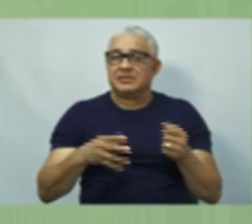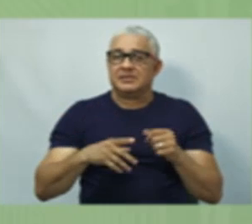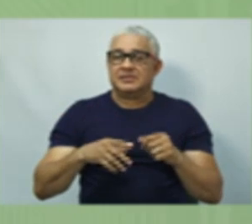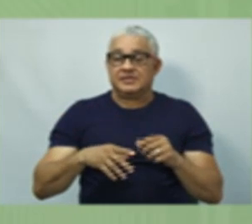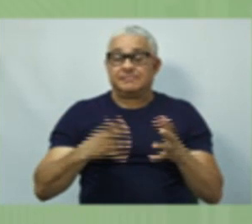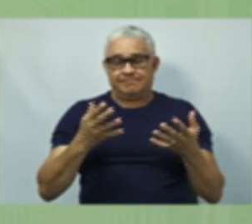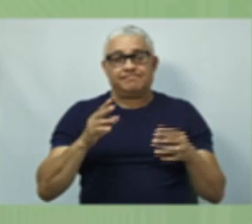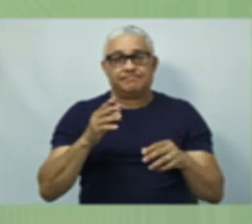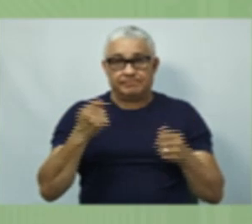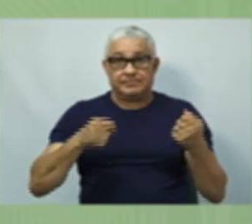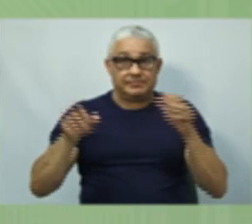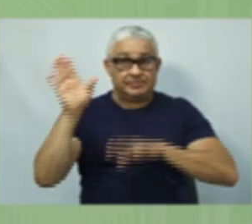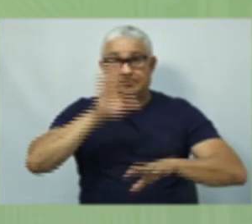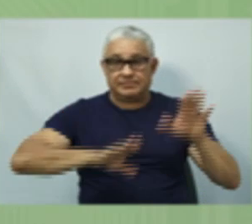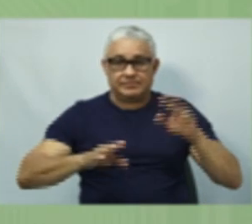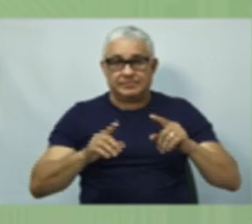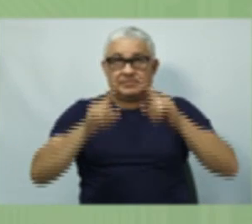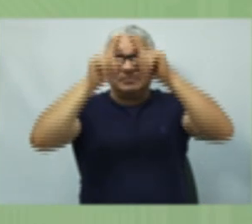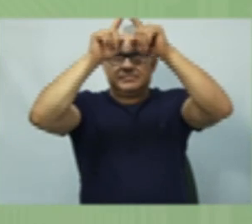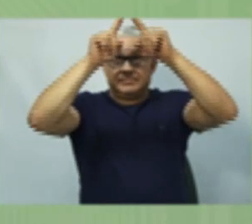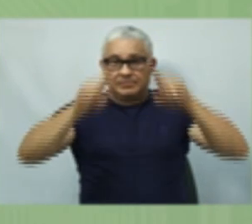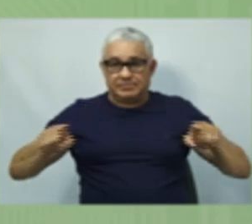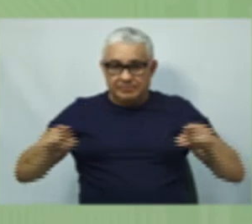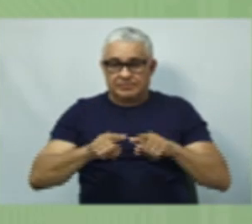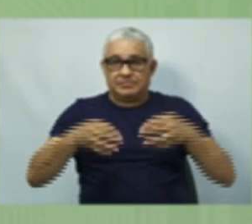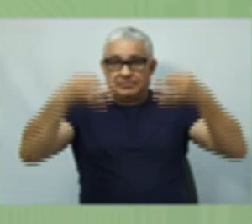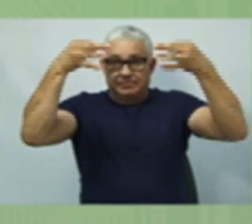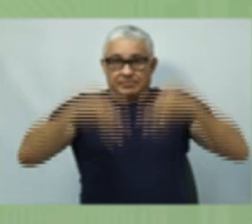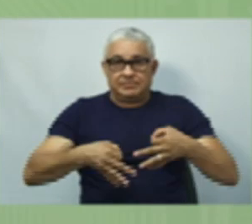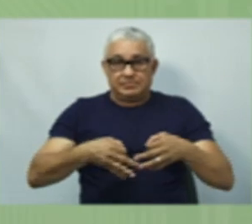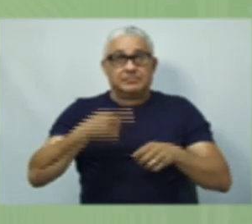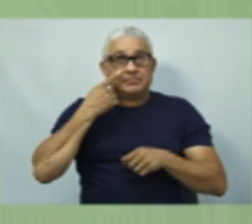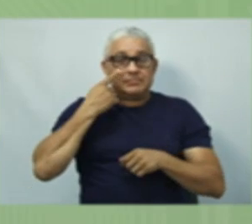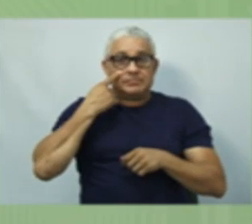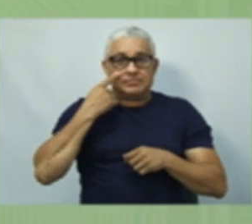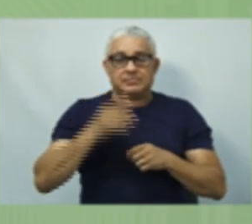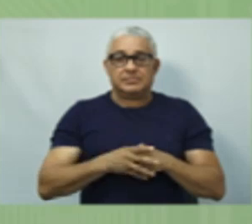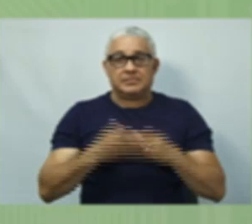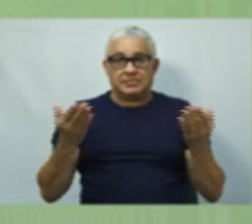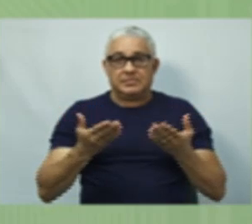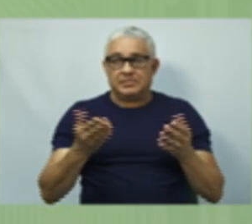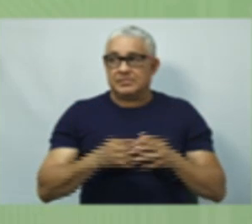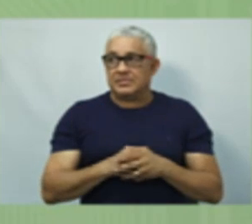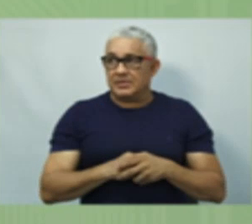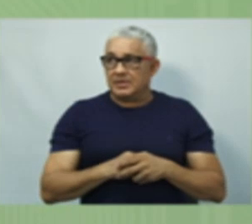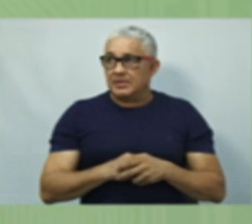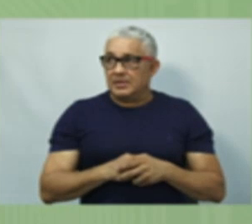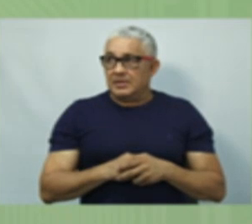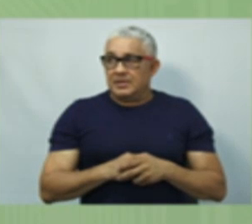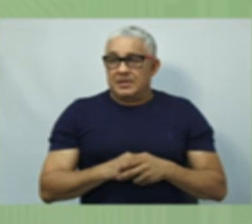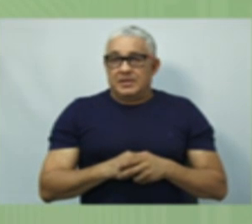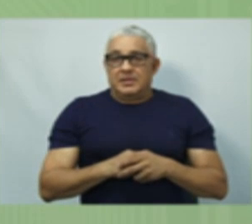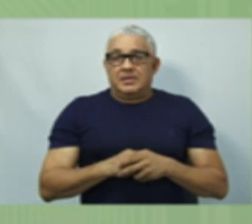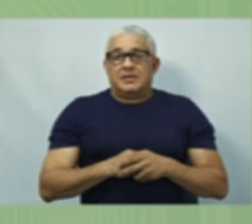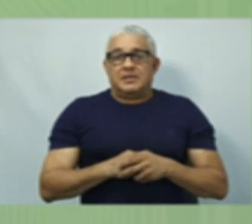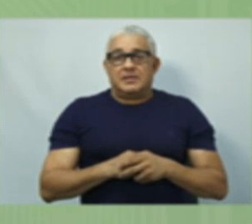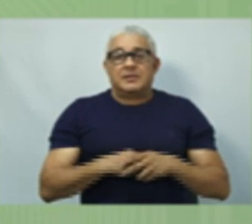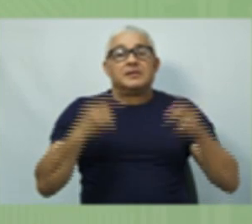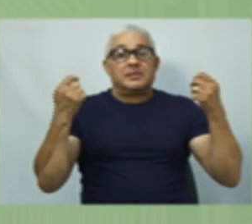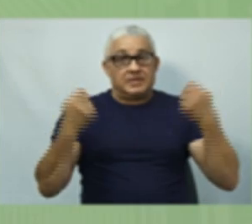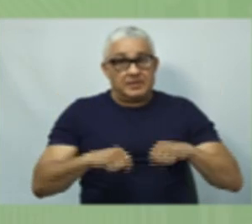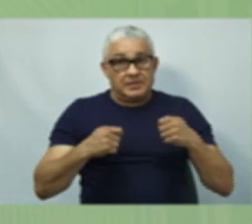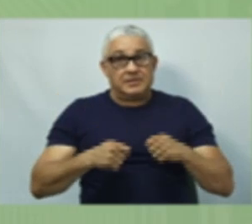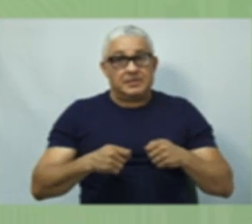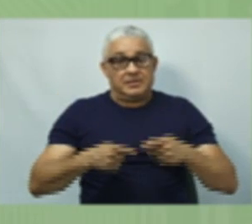das necessidades, a pirâmide correta é essa aqui que nós vamos falar agora neste momento. Começa lá com as